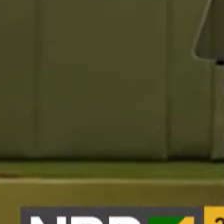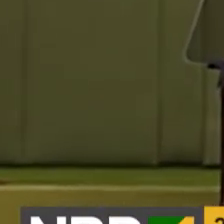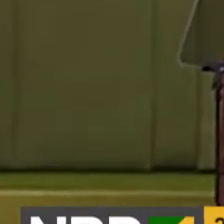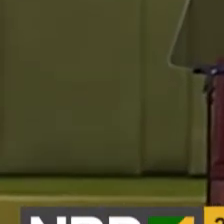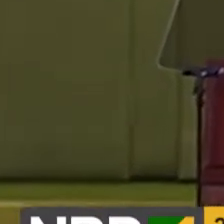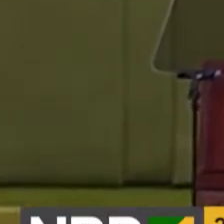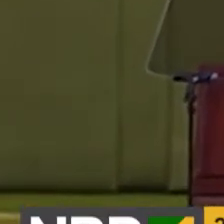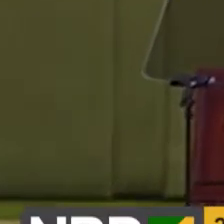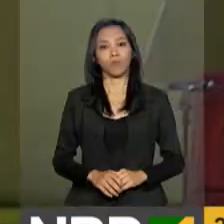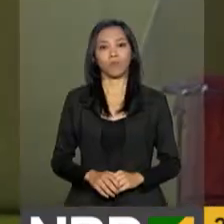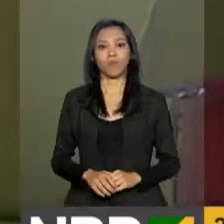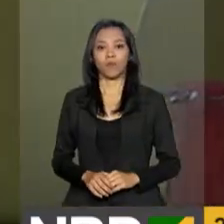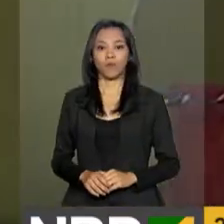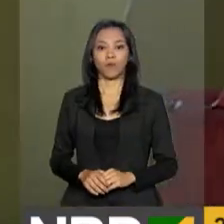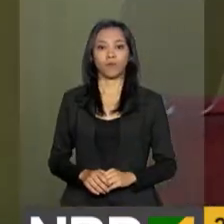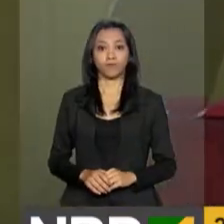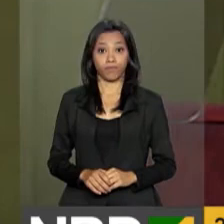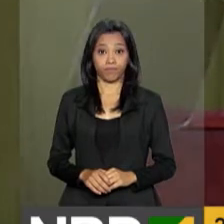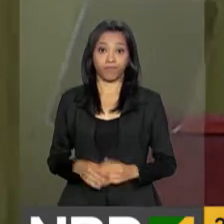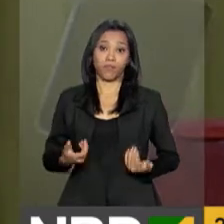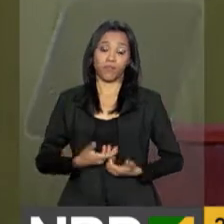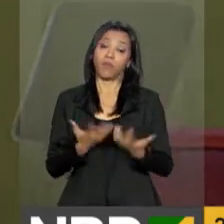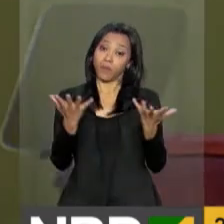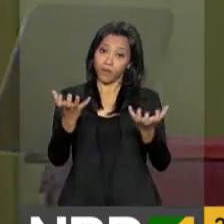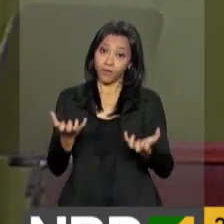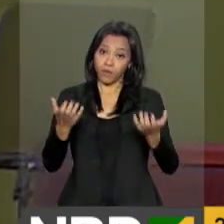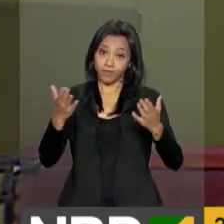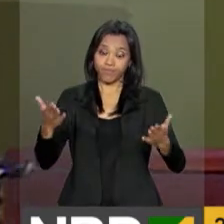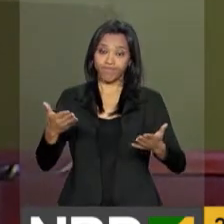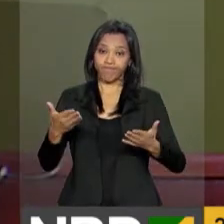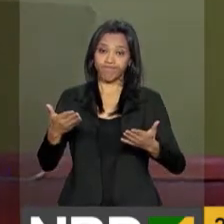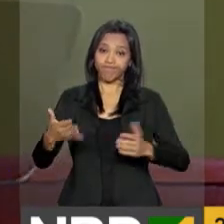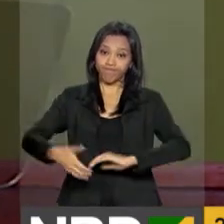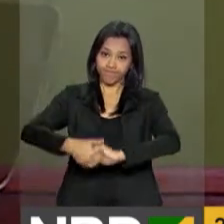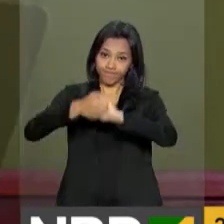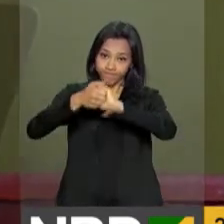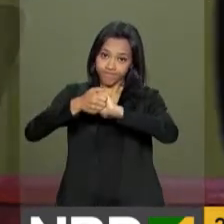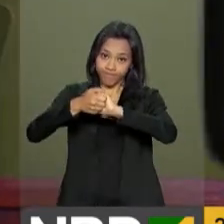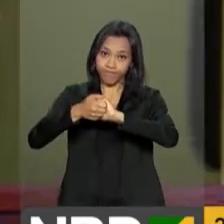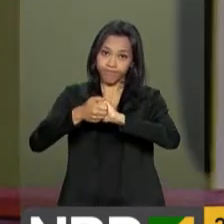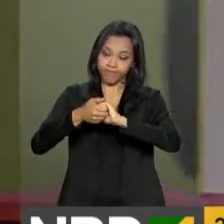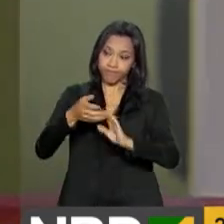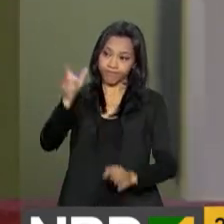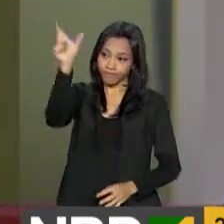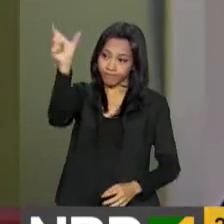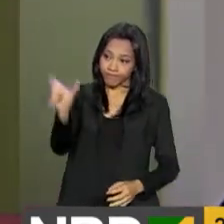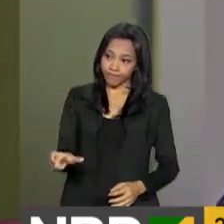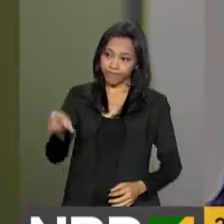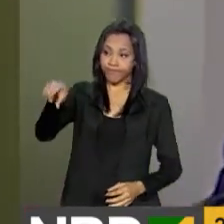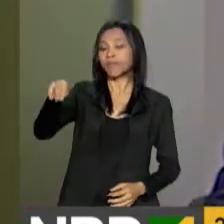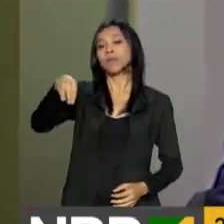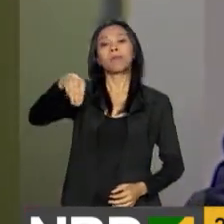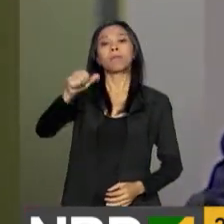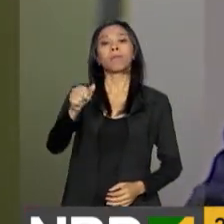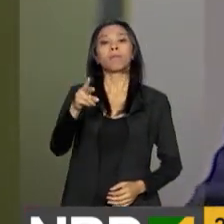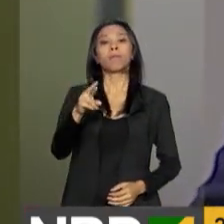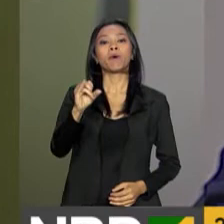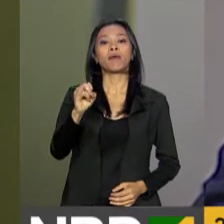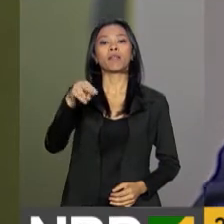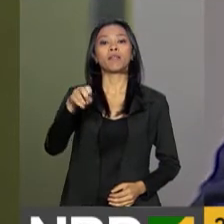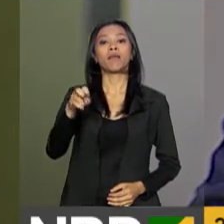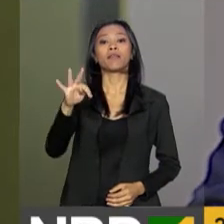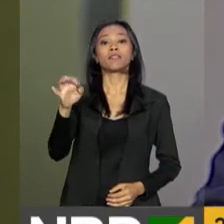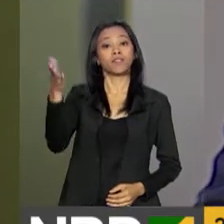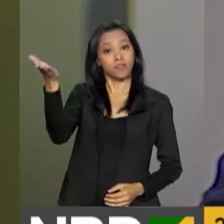eu quero cumprimentar em primeiro lugar a senhora marinete da silva e o